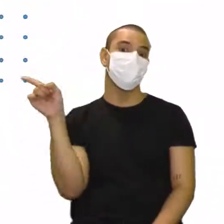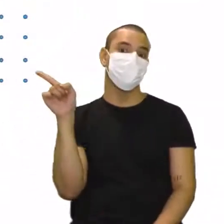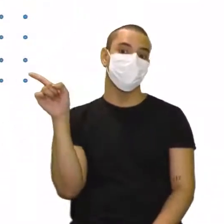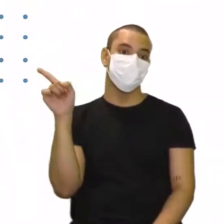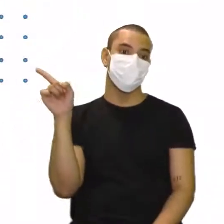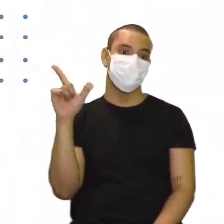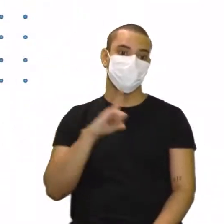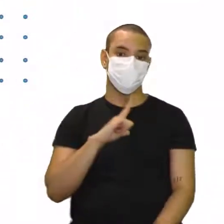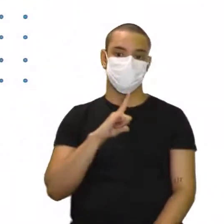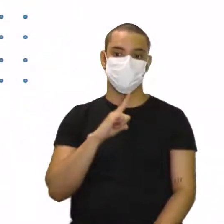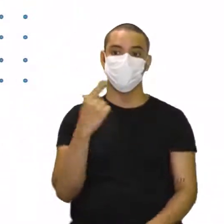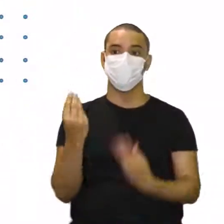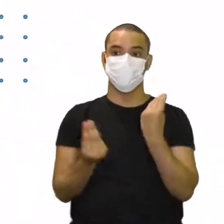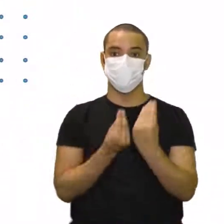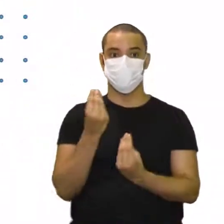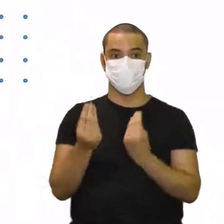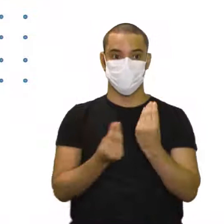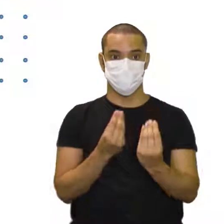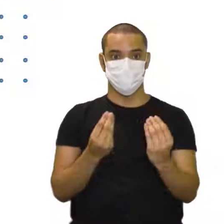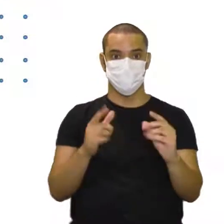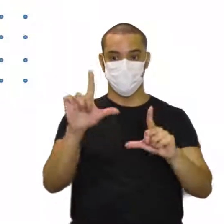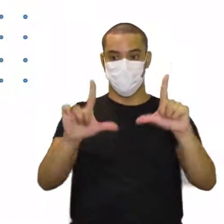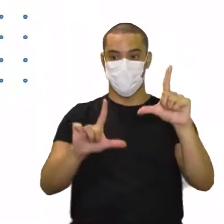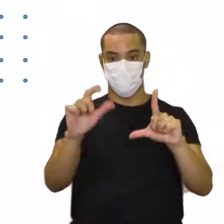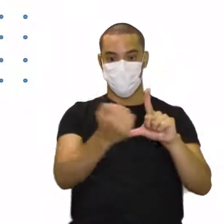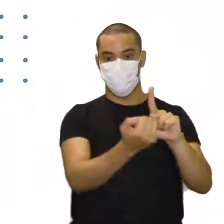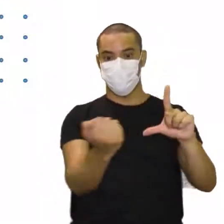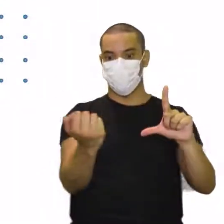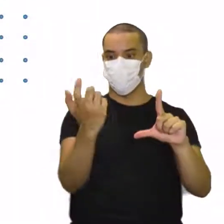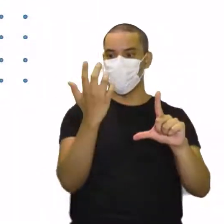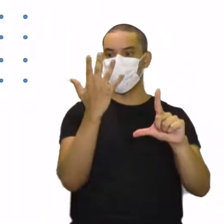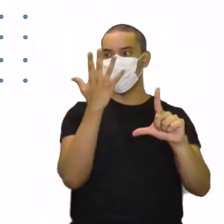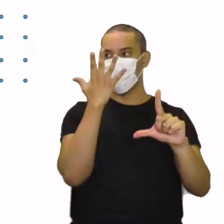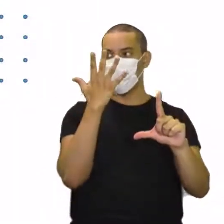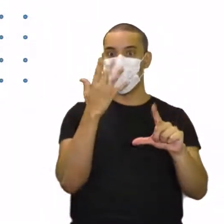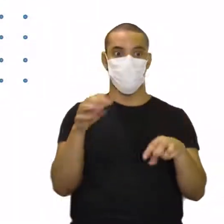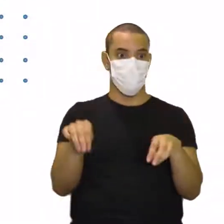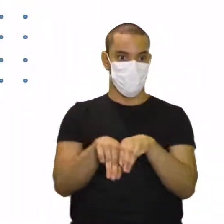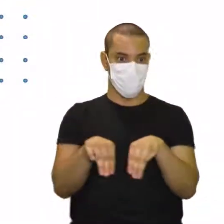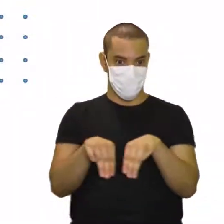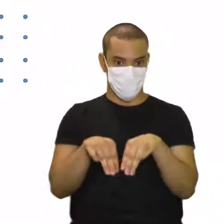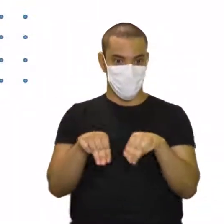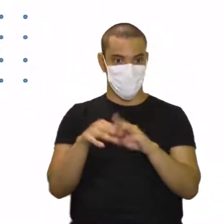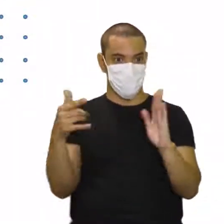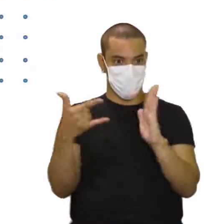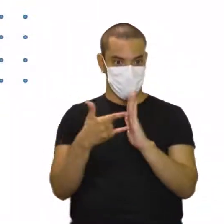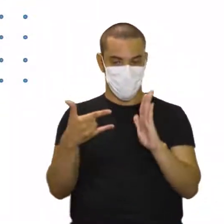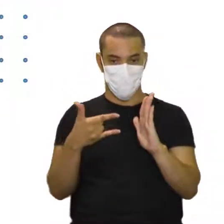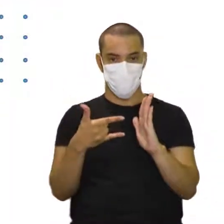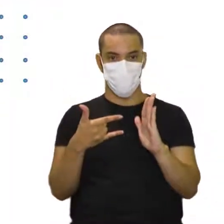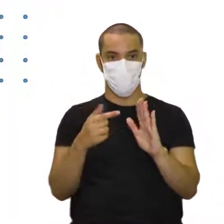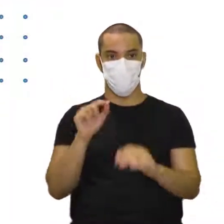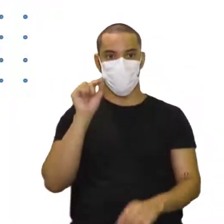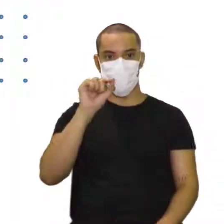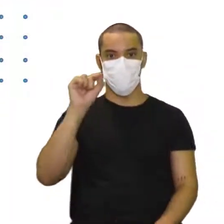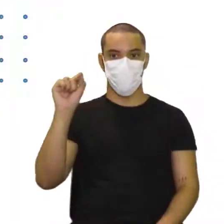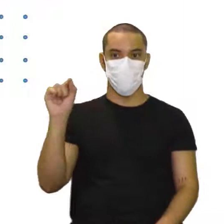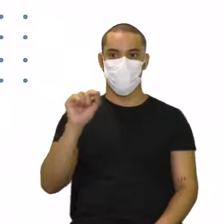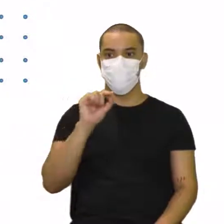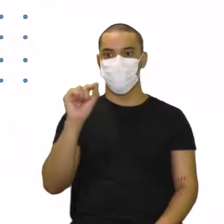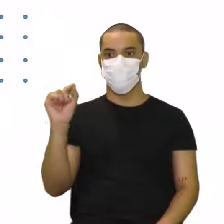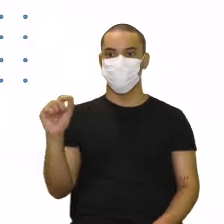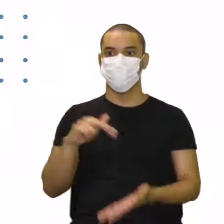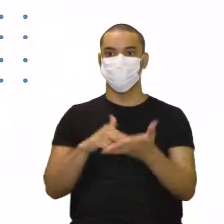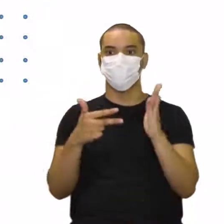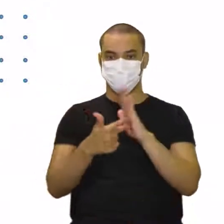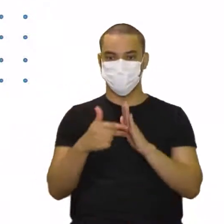esse campo, saindo da tela, indo na sua direção, campo magnético, certo? Essas pontinhas aqui são